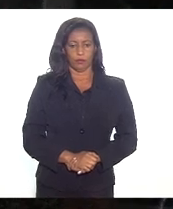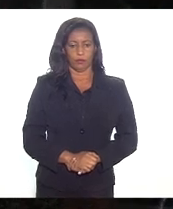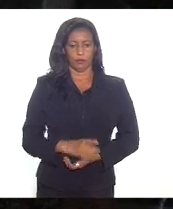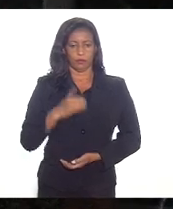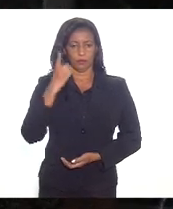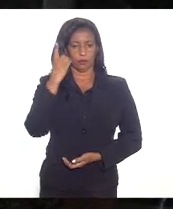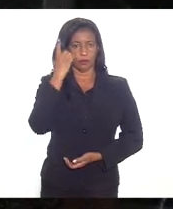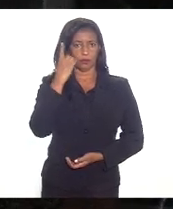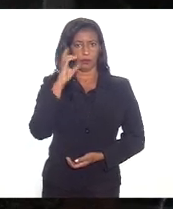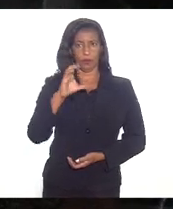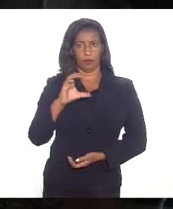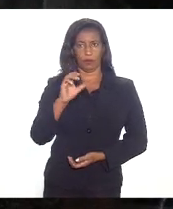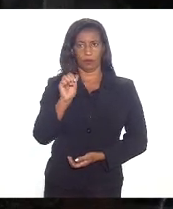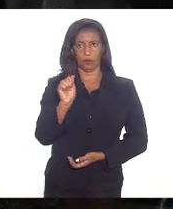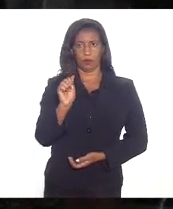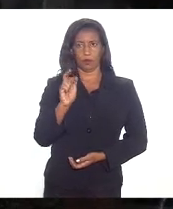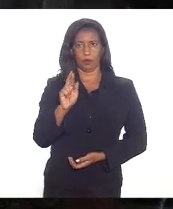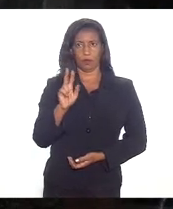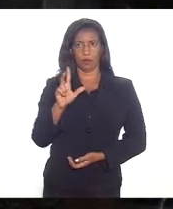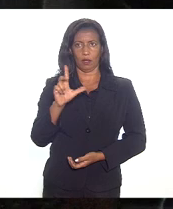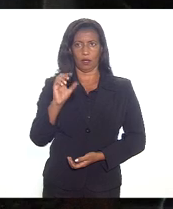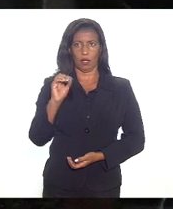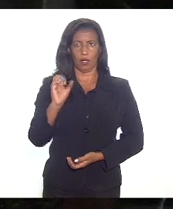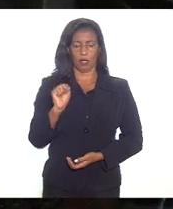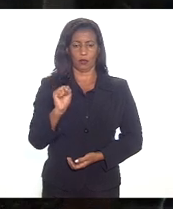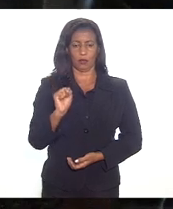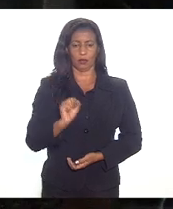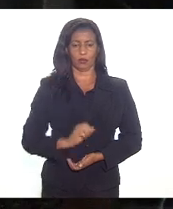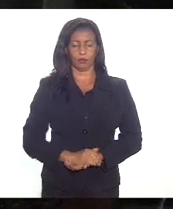Deputado Carlos Macedo.